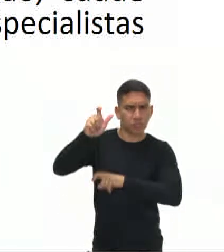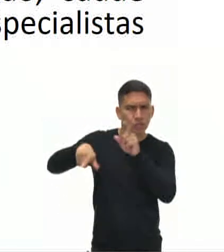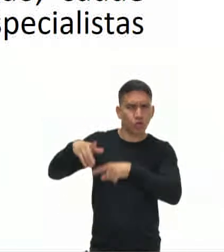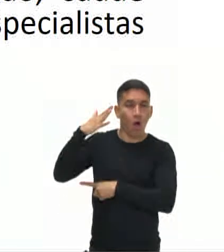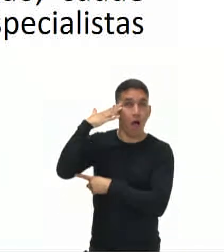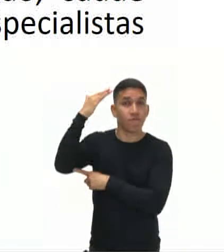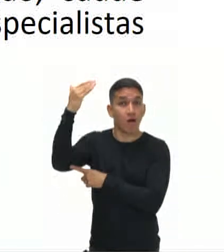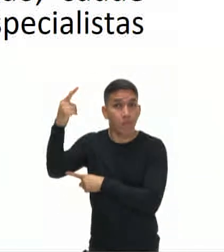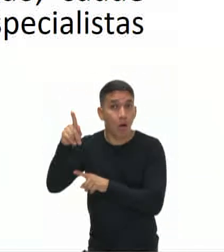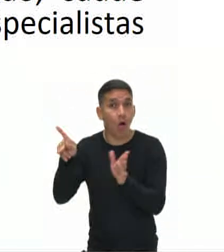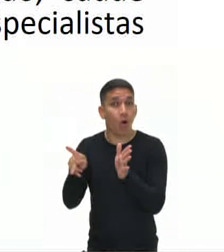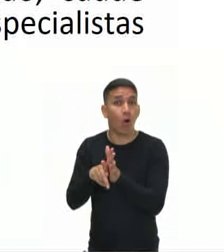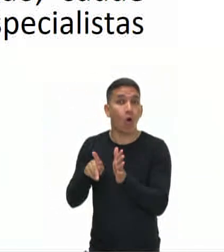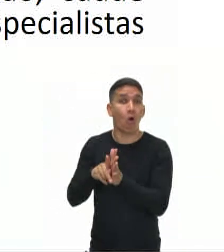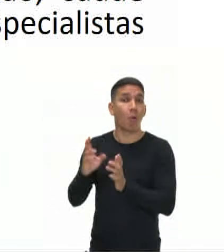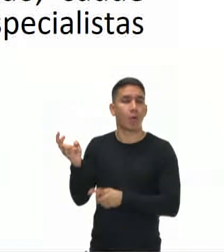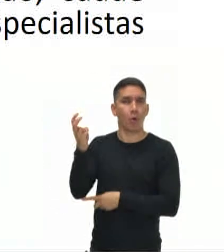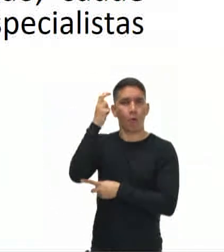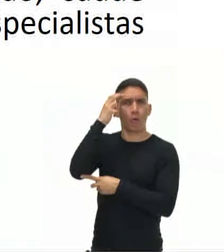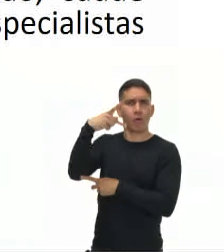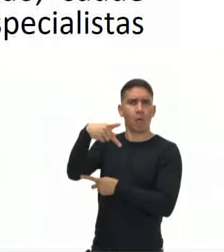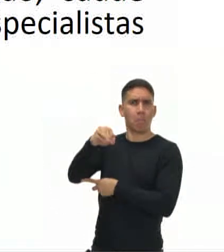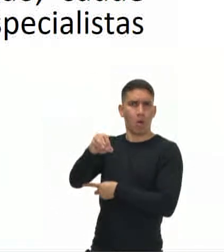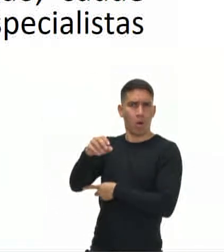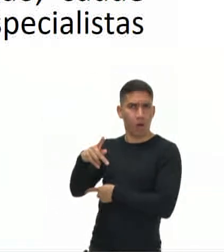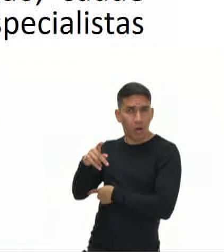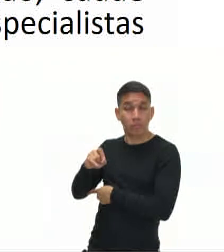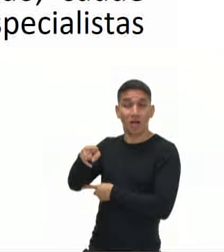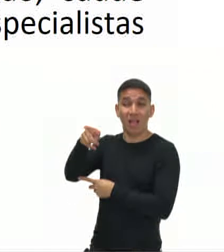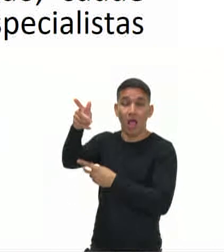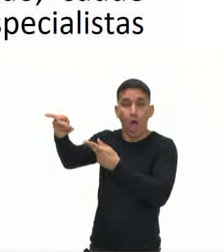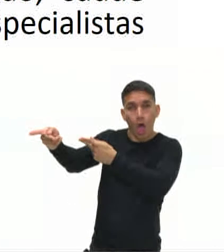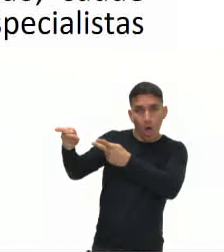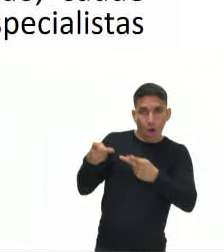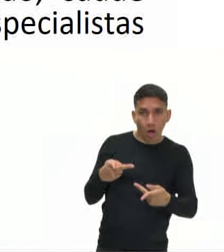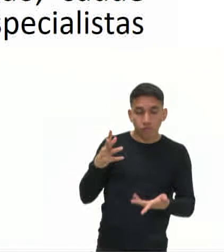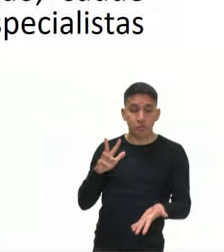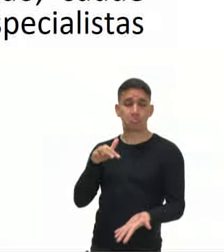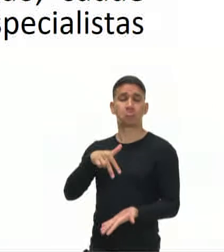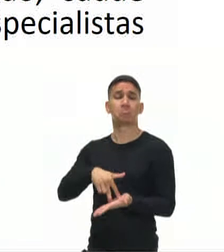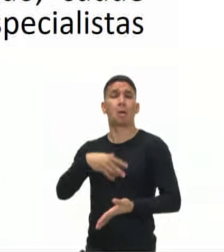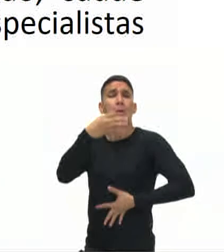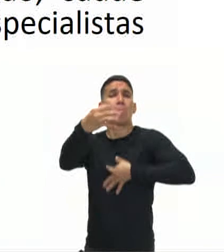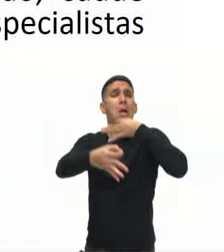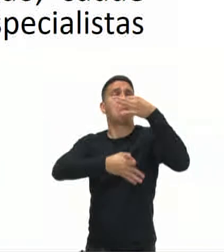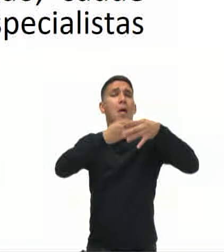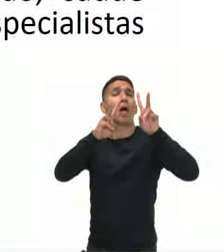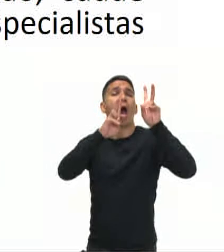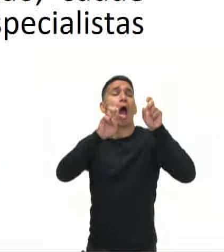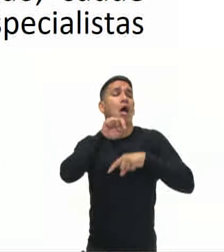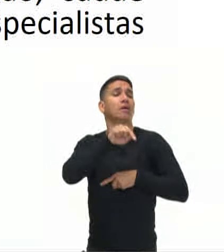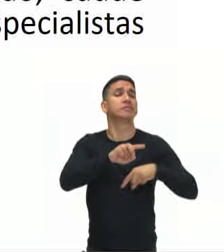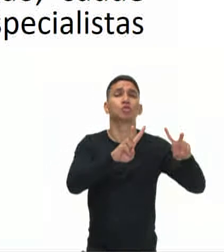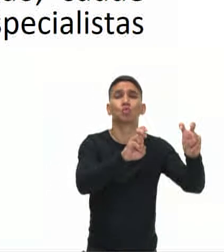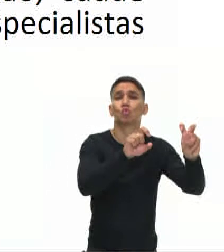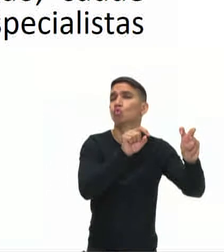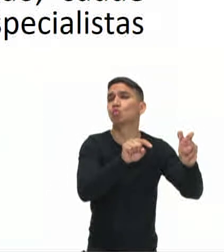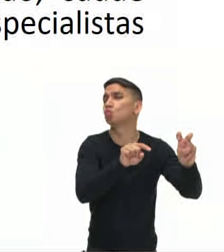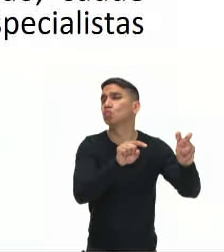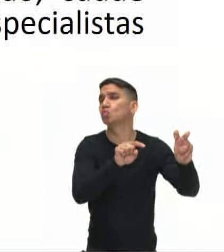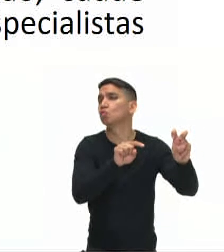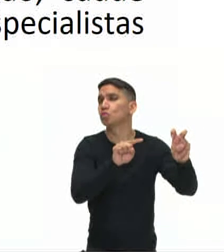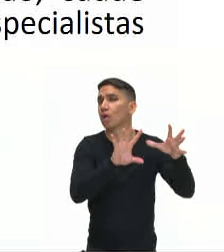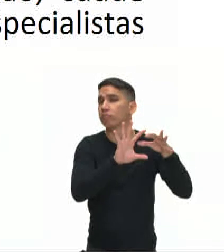da cultura pop, por exemplo, são convidadas a se pronunciar sobre o que pensam a respeito de questões